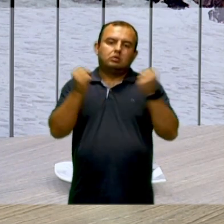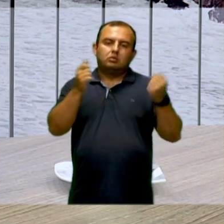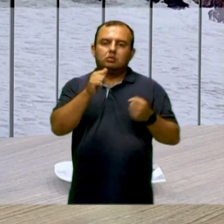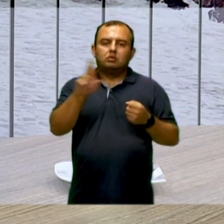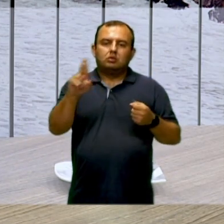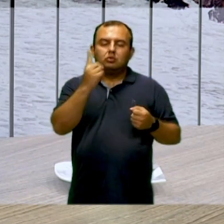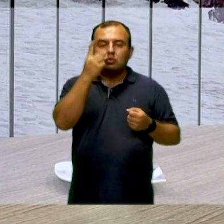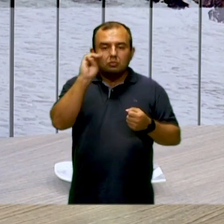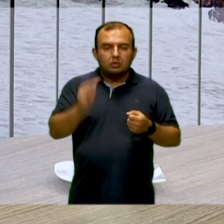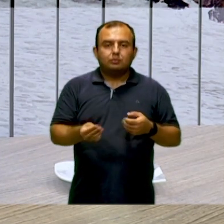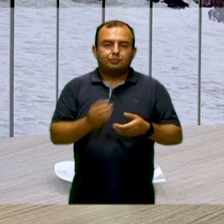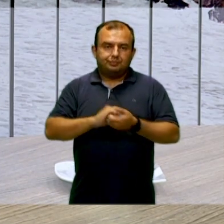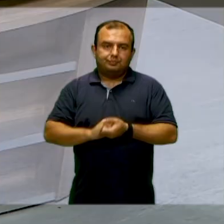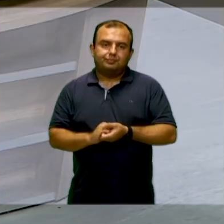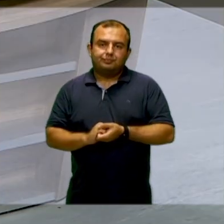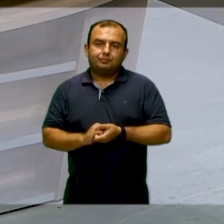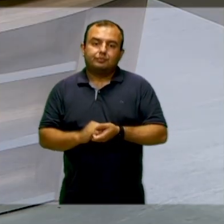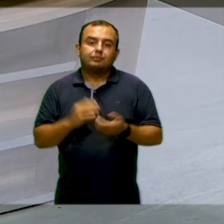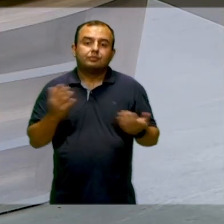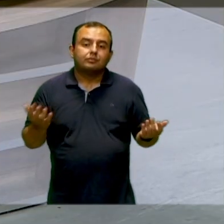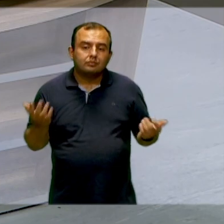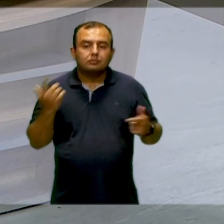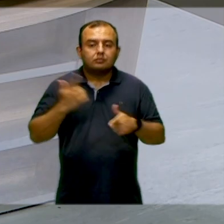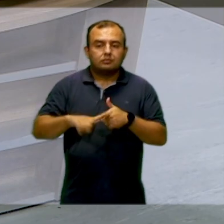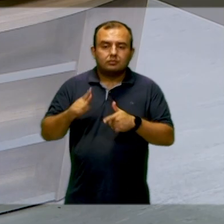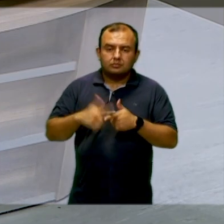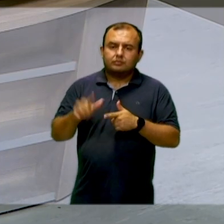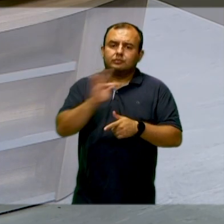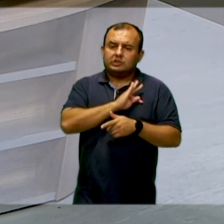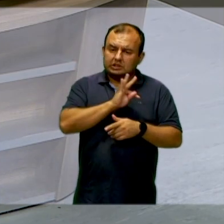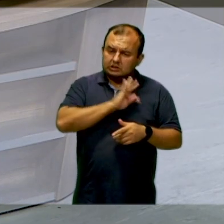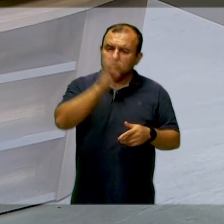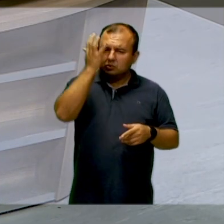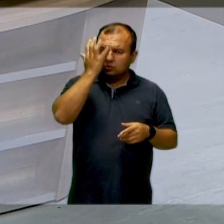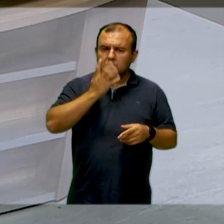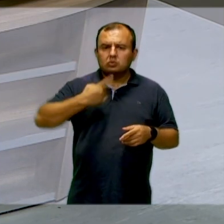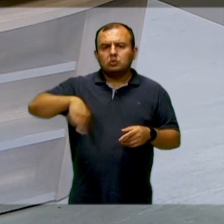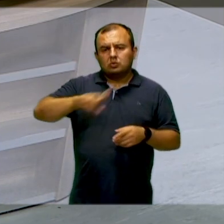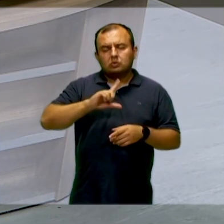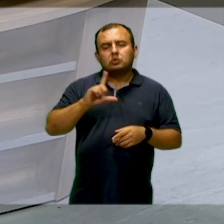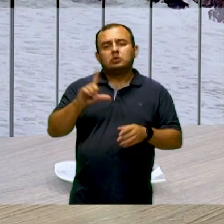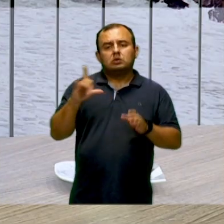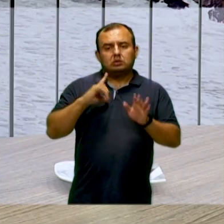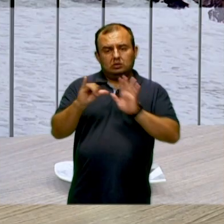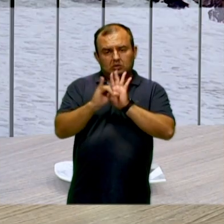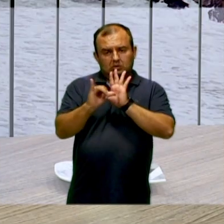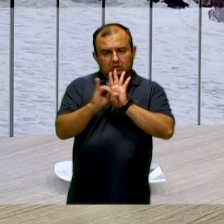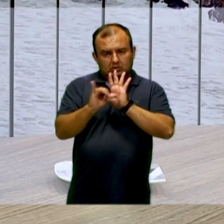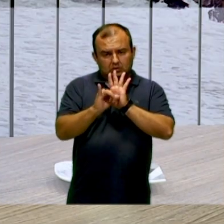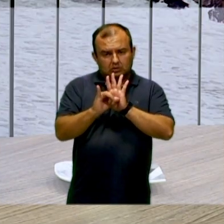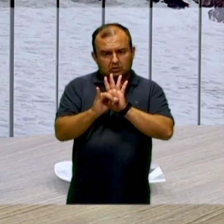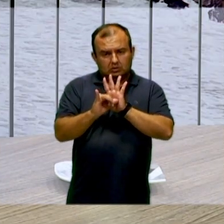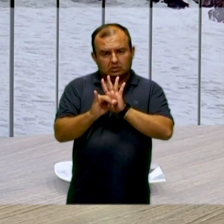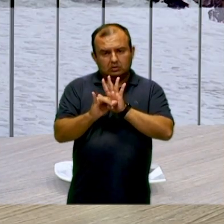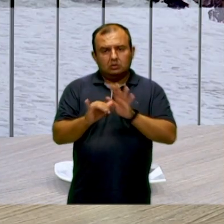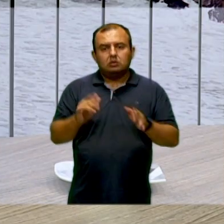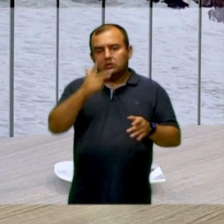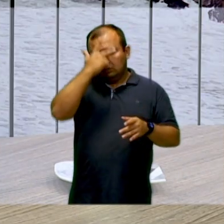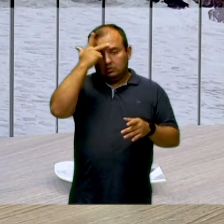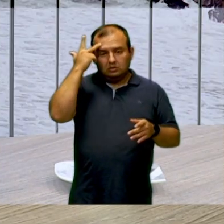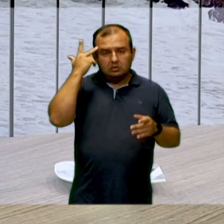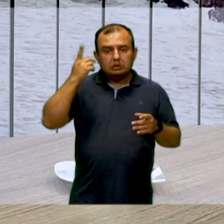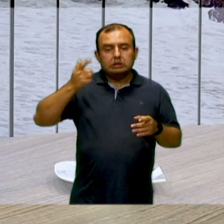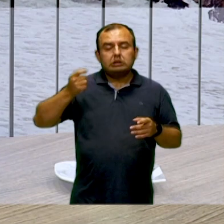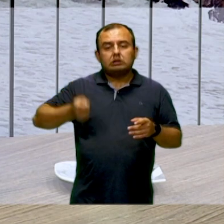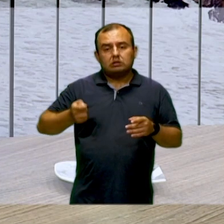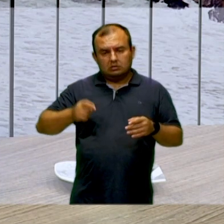milhão. Então, assim, é um problema técnico muito sério. Nós lançamos o edital, assim, as pessoas estavam